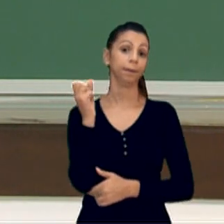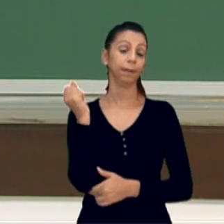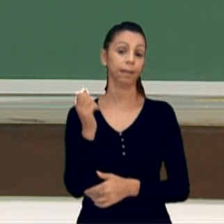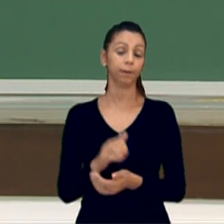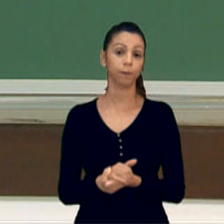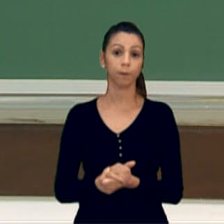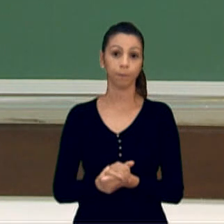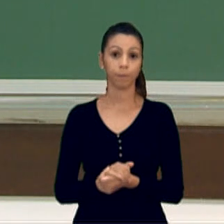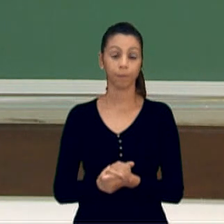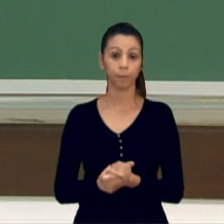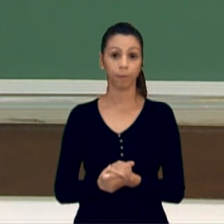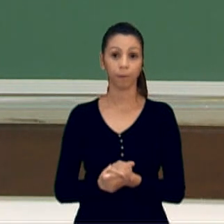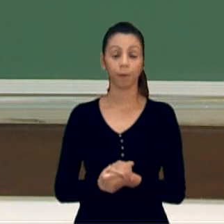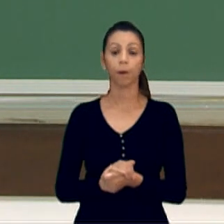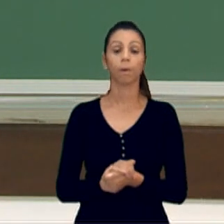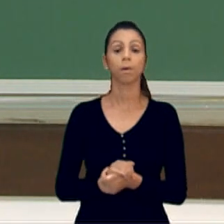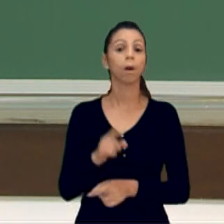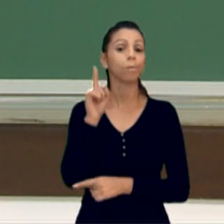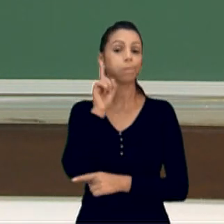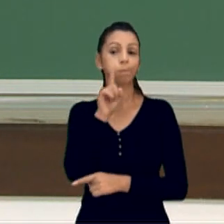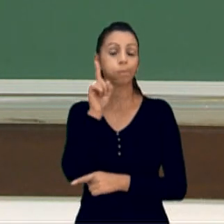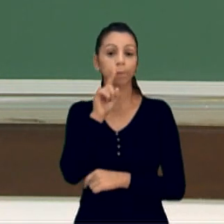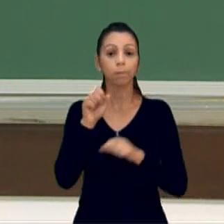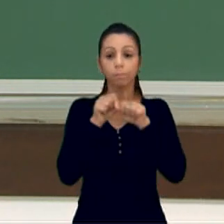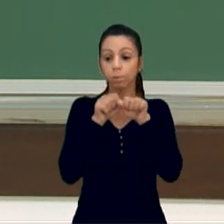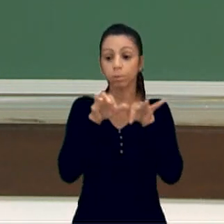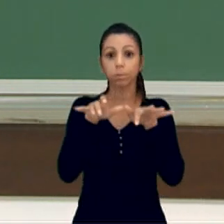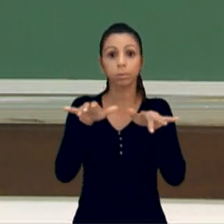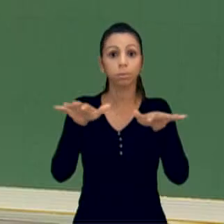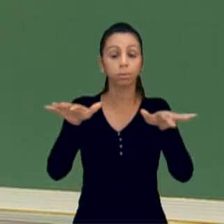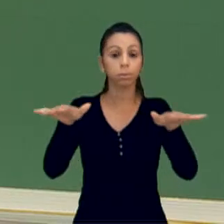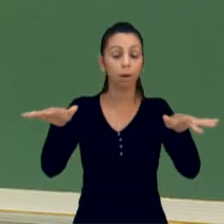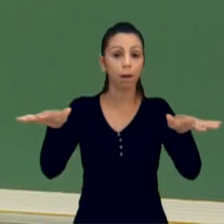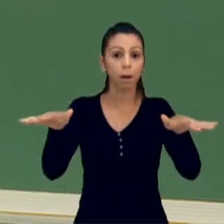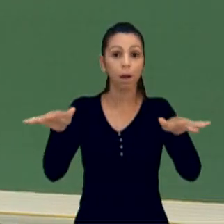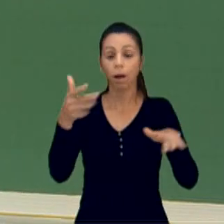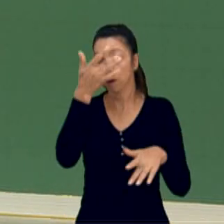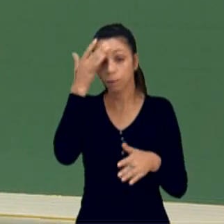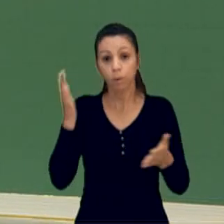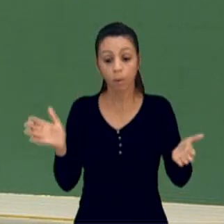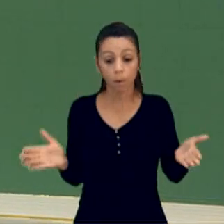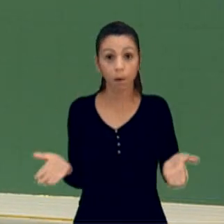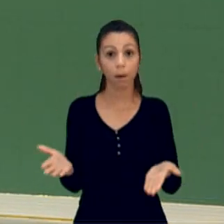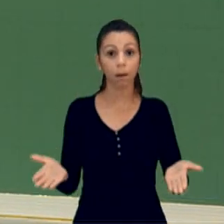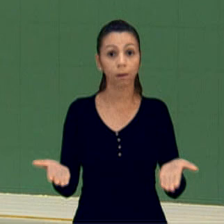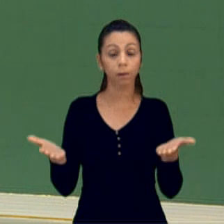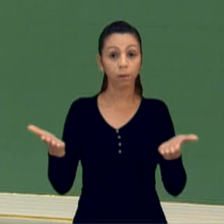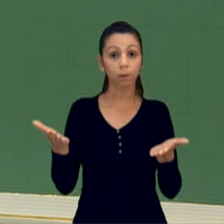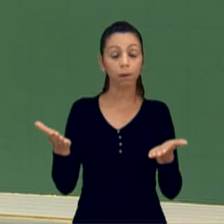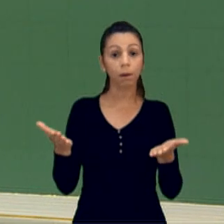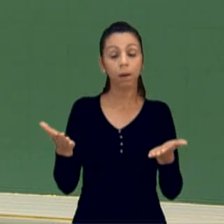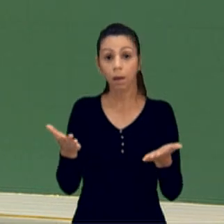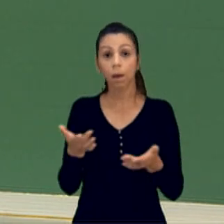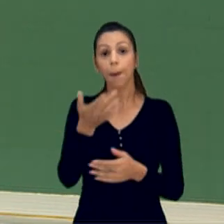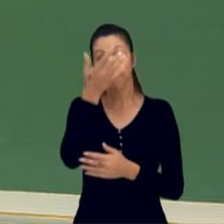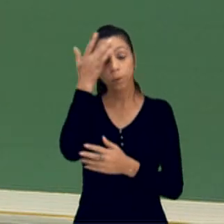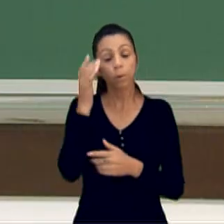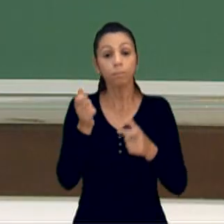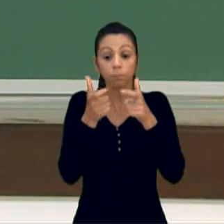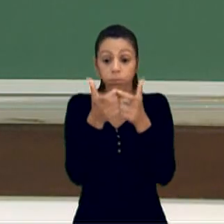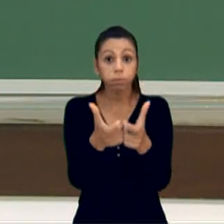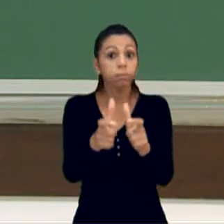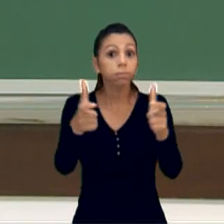né? Foi lançado nos Estados Unidos há bastante tempo atrás e para incentivar que as pessoas bebessem leite. E realmente aumentou o consumo de